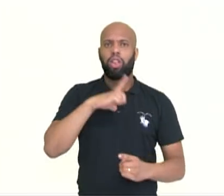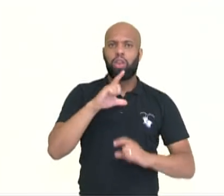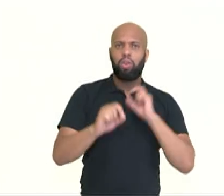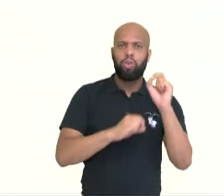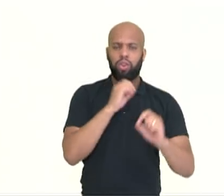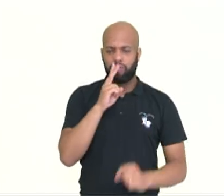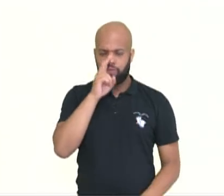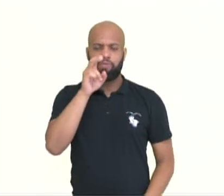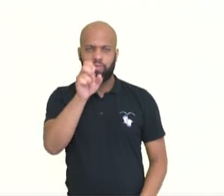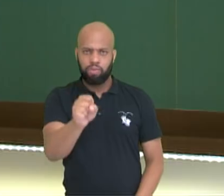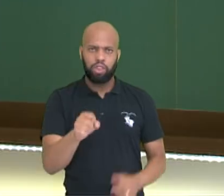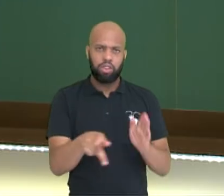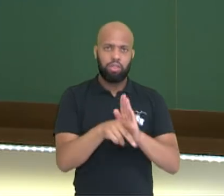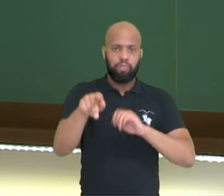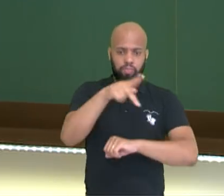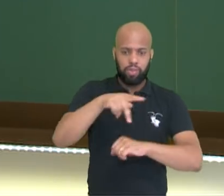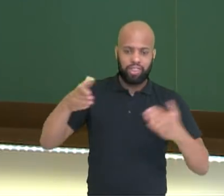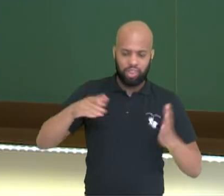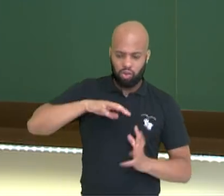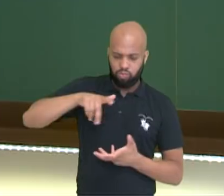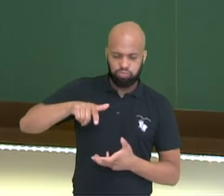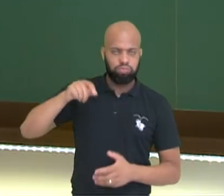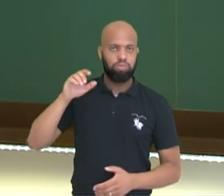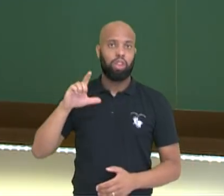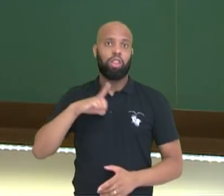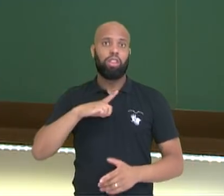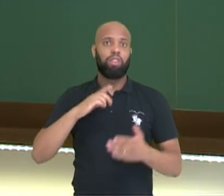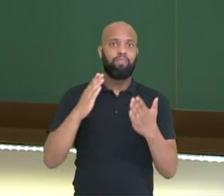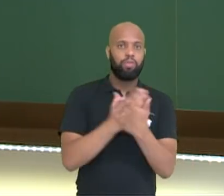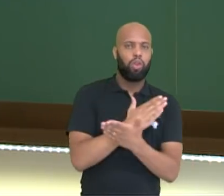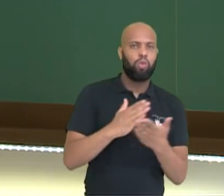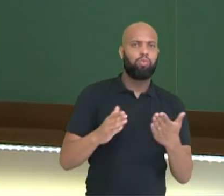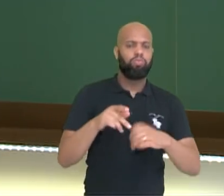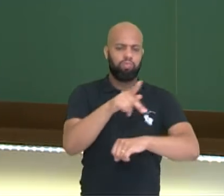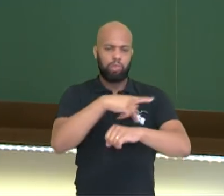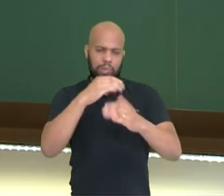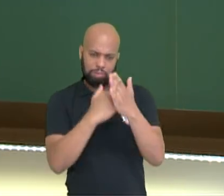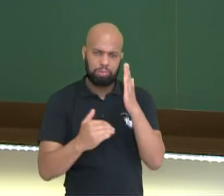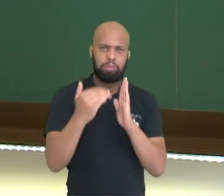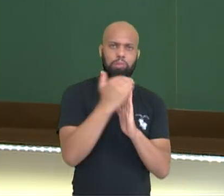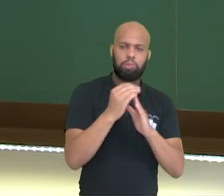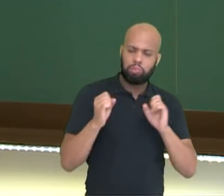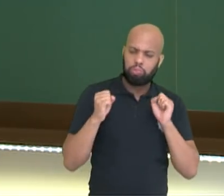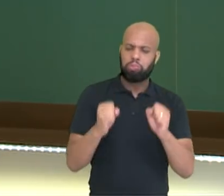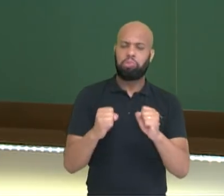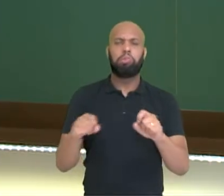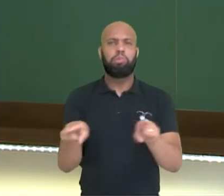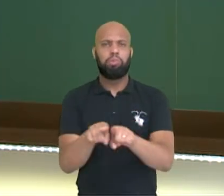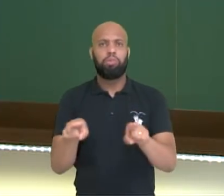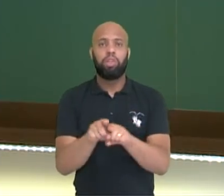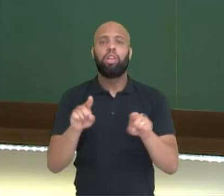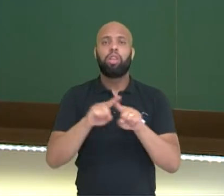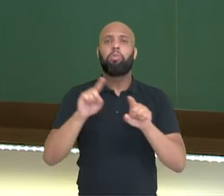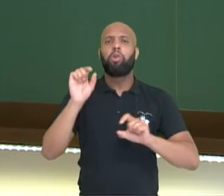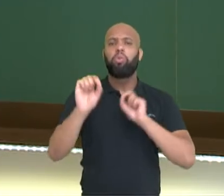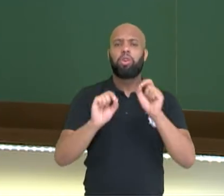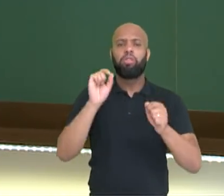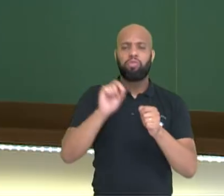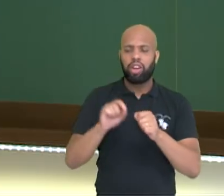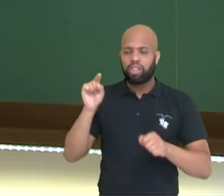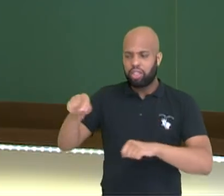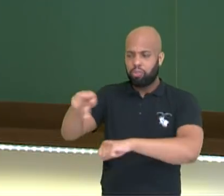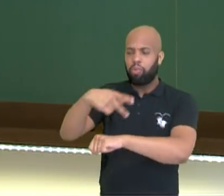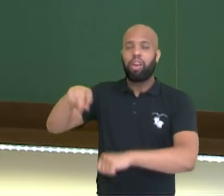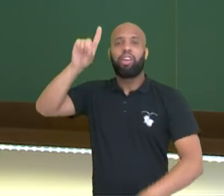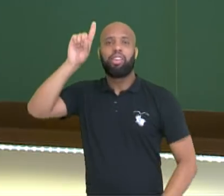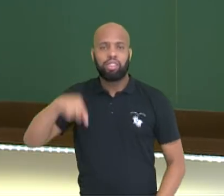hoje do nosso planeta? A gente fala tanto em países que têm potência, que são países poderosos, mas o que faz com que um determinado